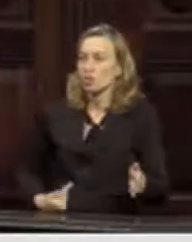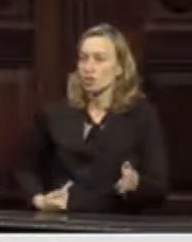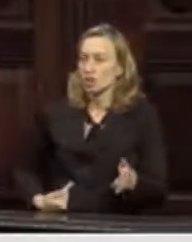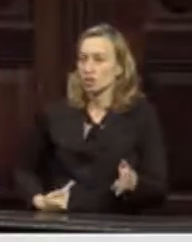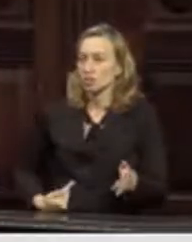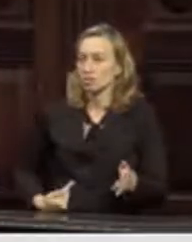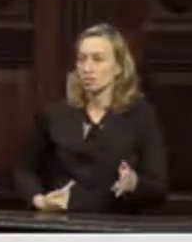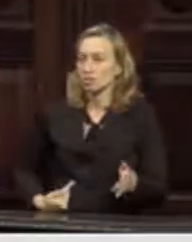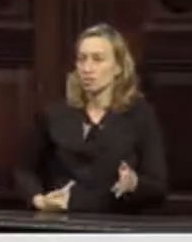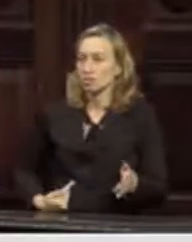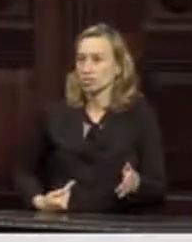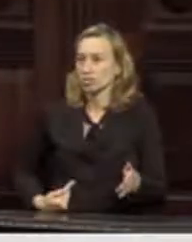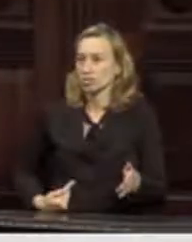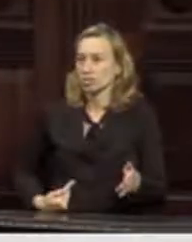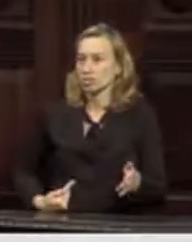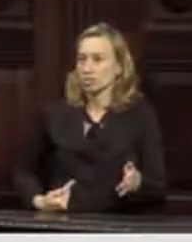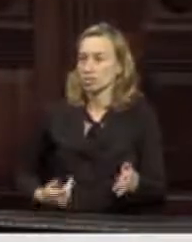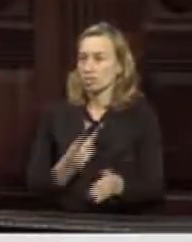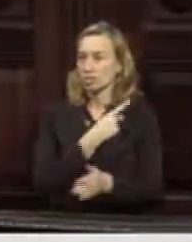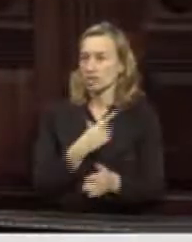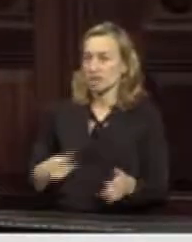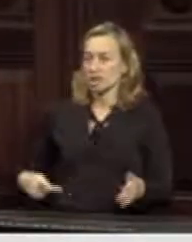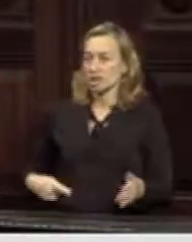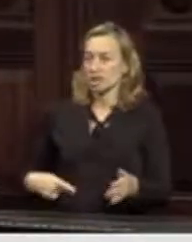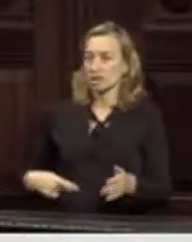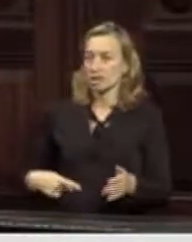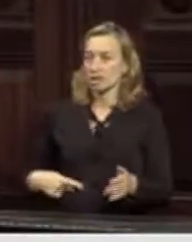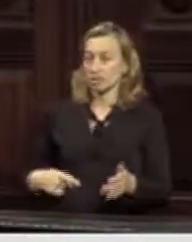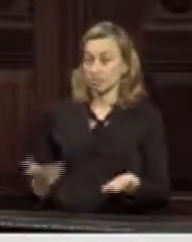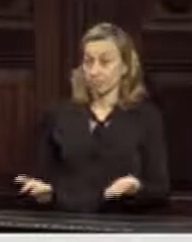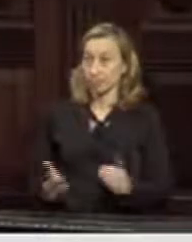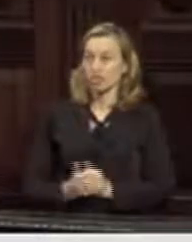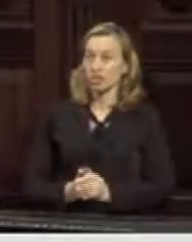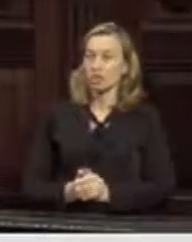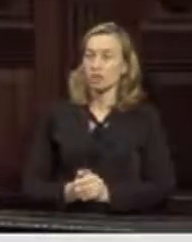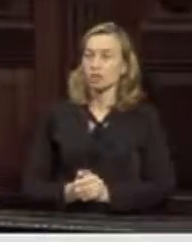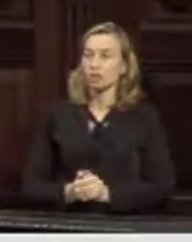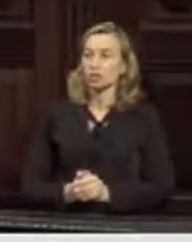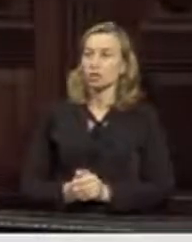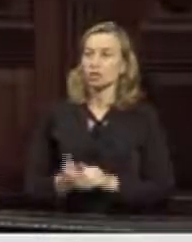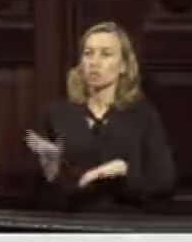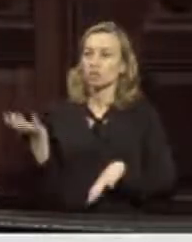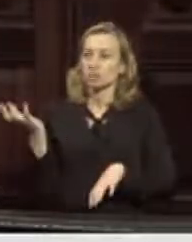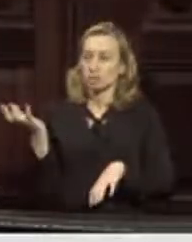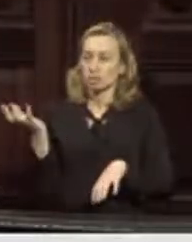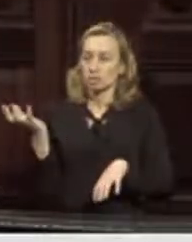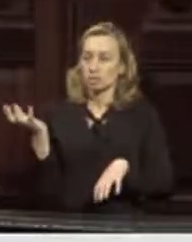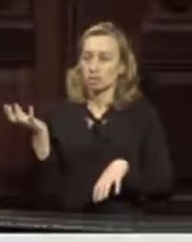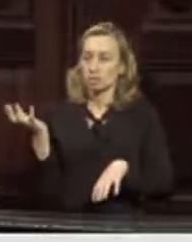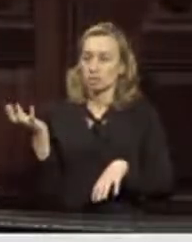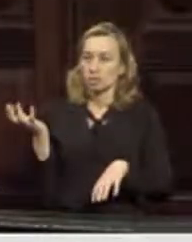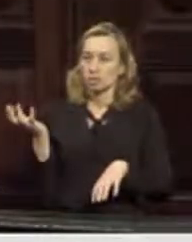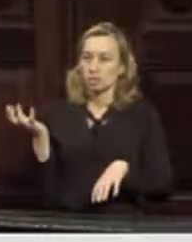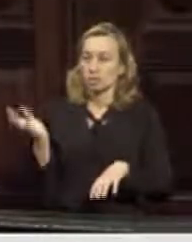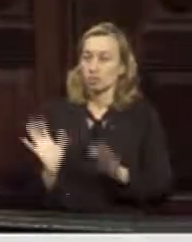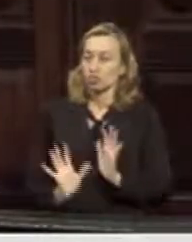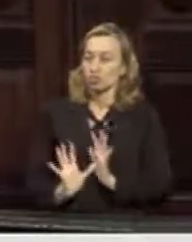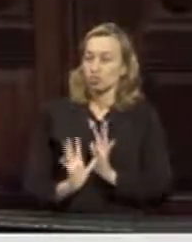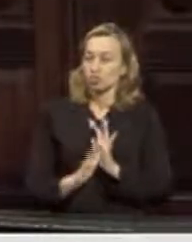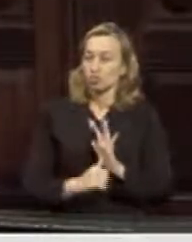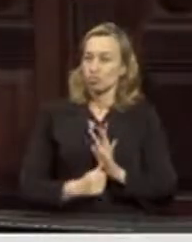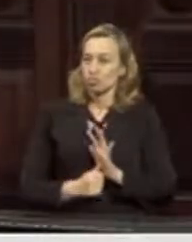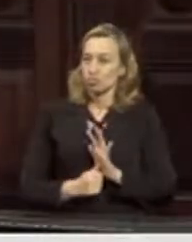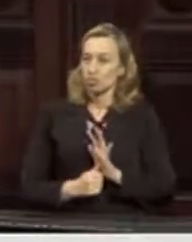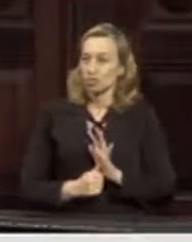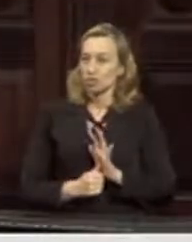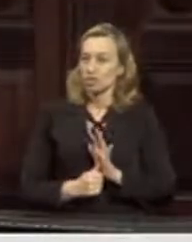da República. Com a maioria no Congresso Nacional, os golpistas